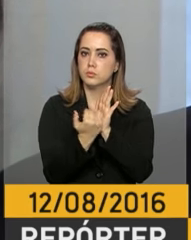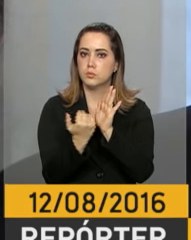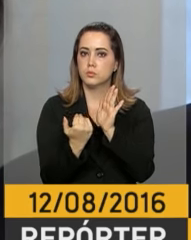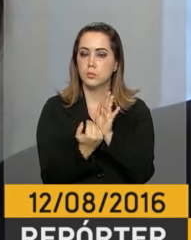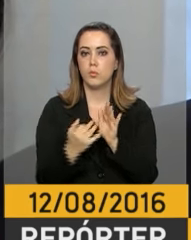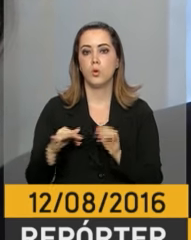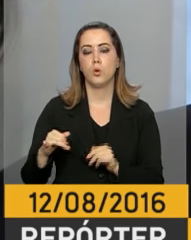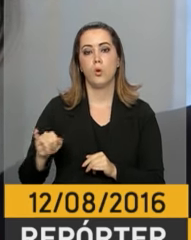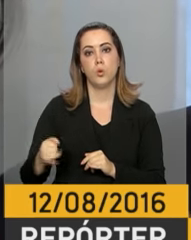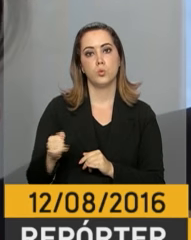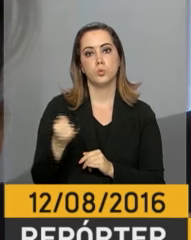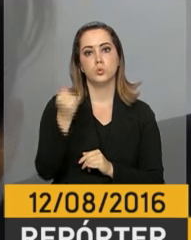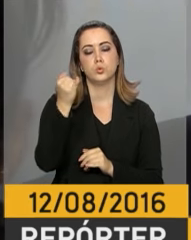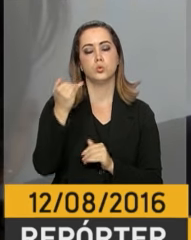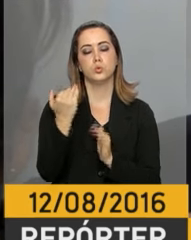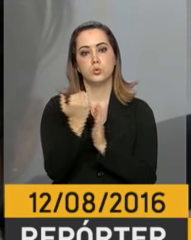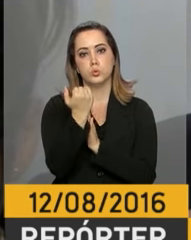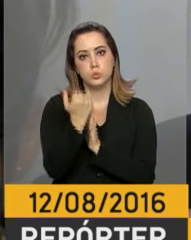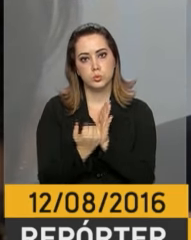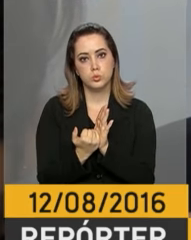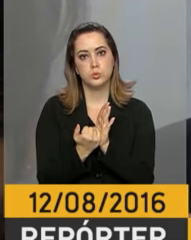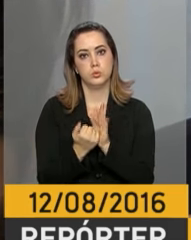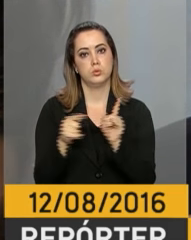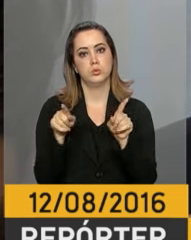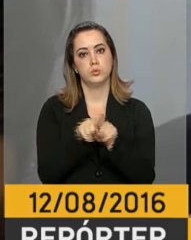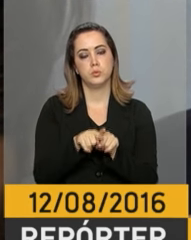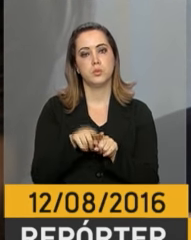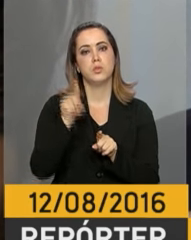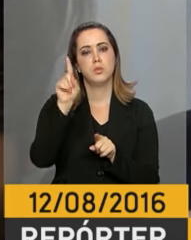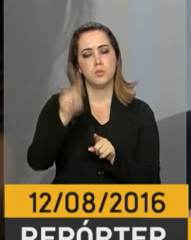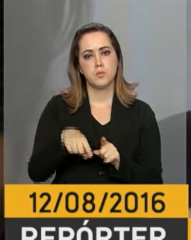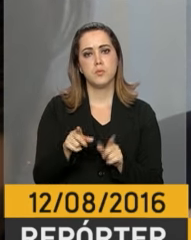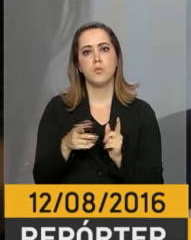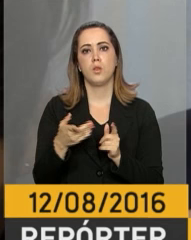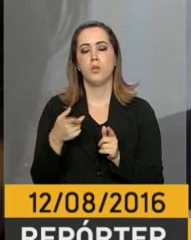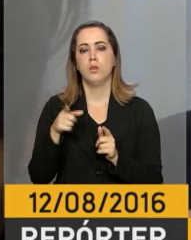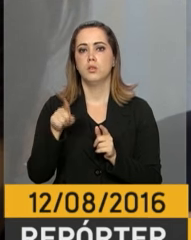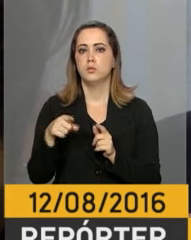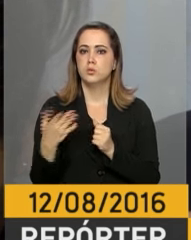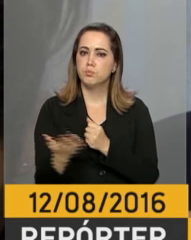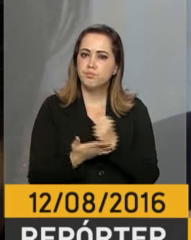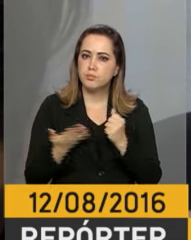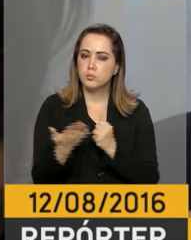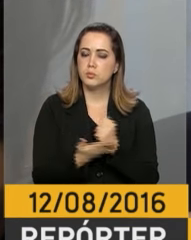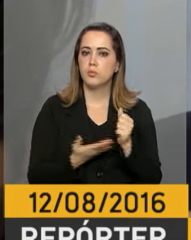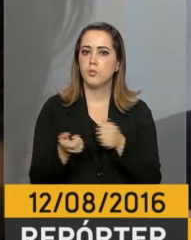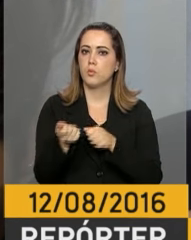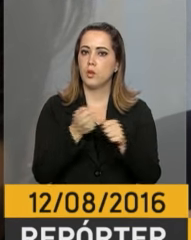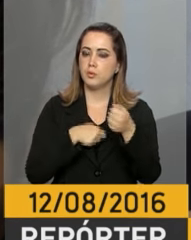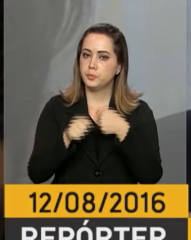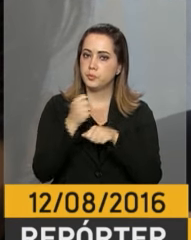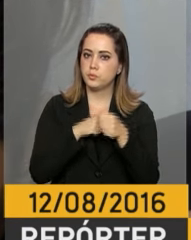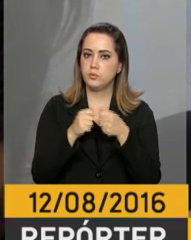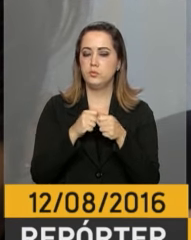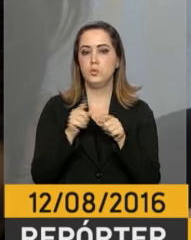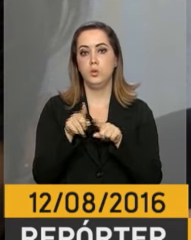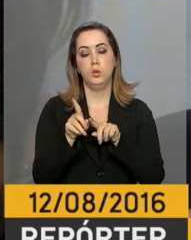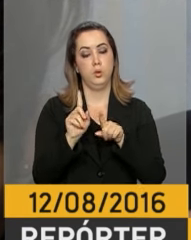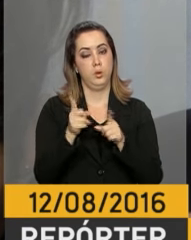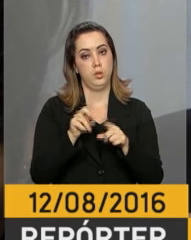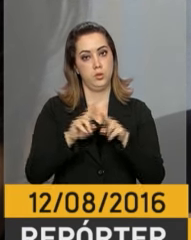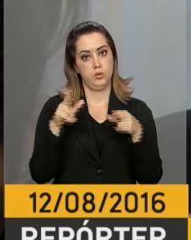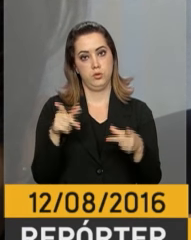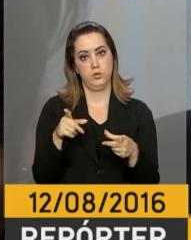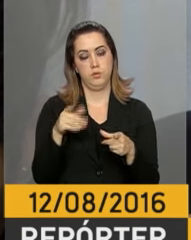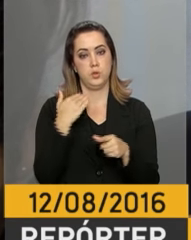juros cai, a taxa estrutural da economia, né? Não a taxa definida pelo Banco Central, que é uma outra questão,